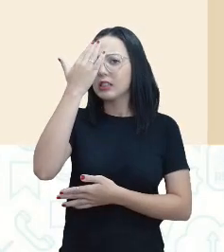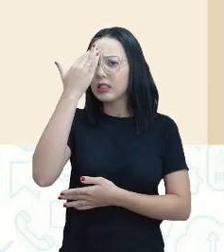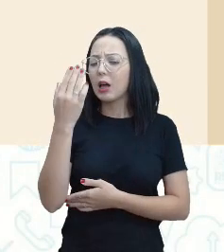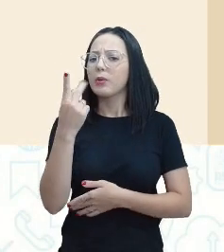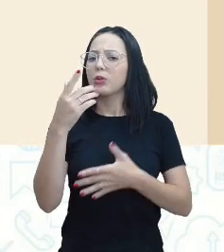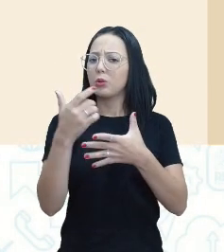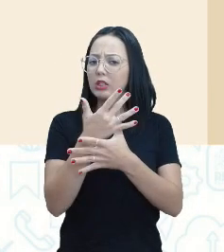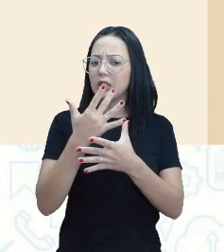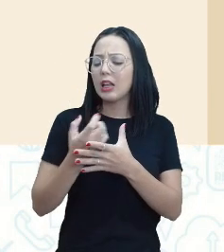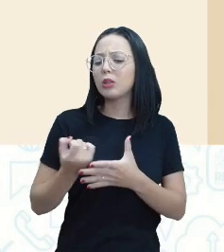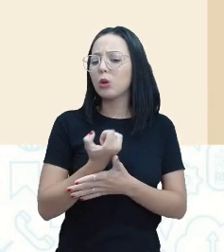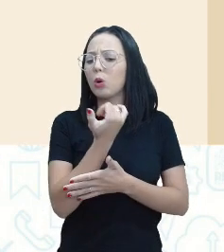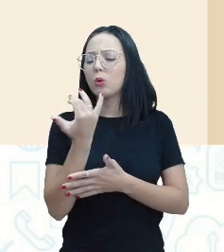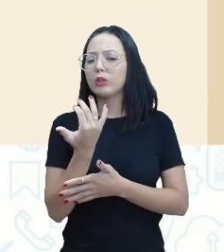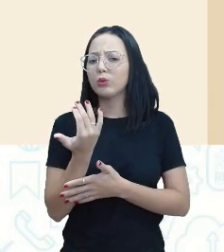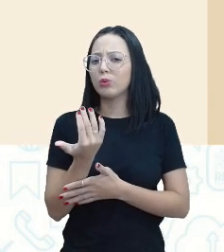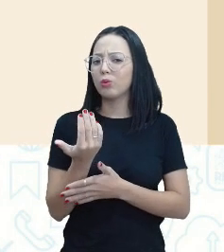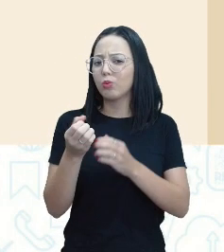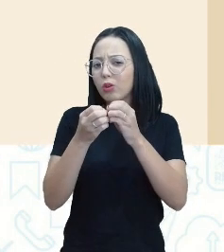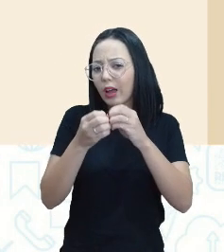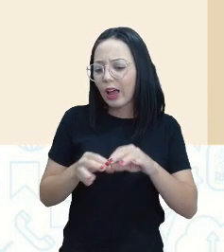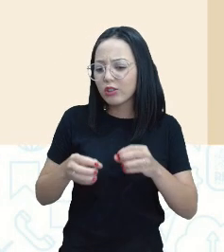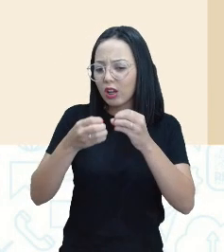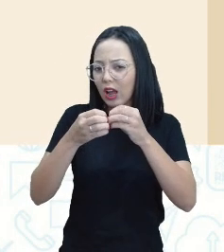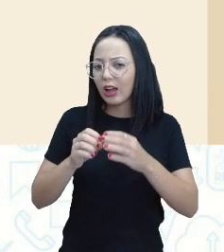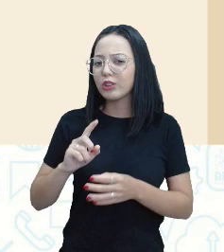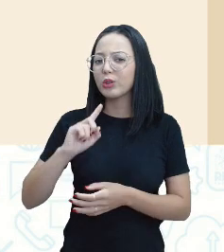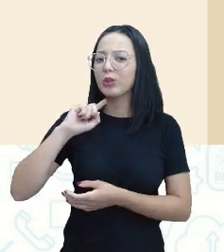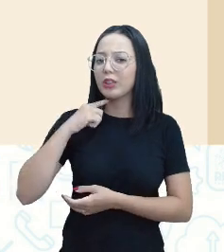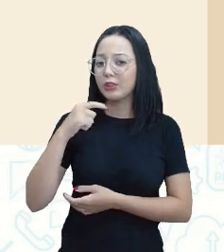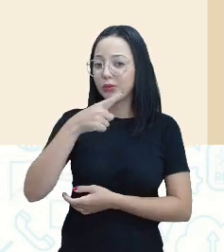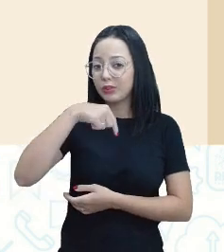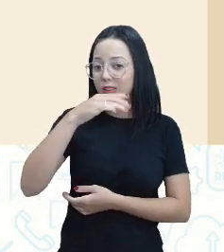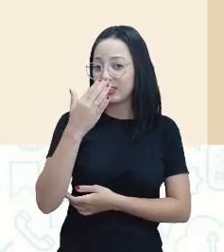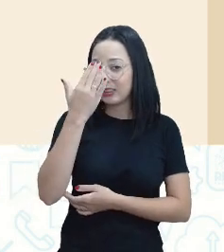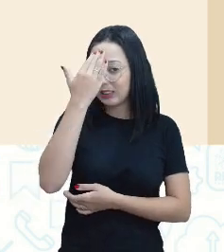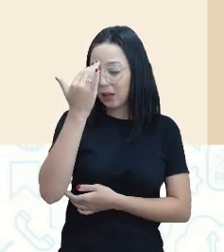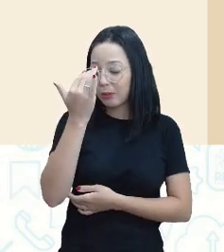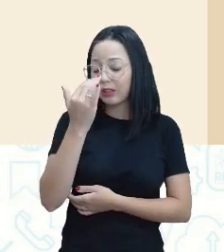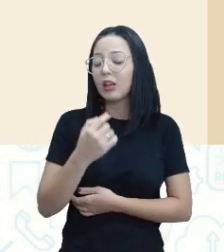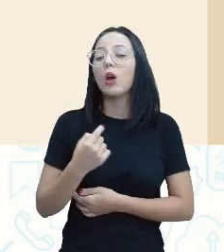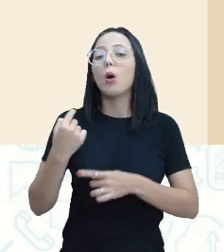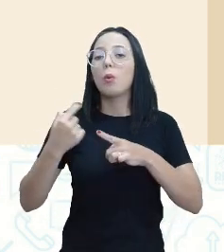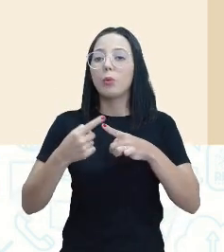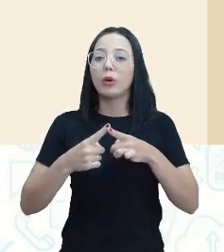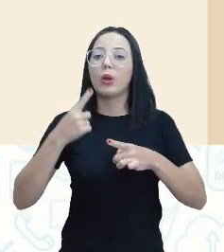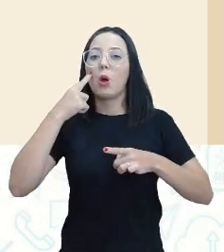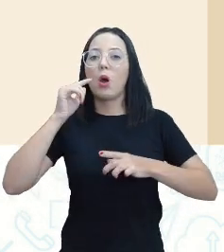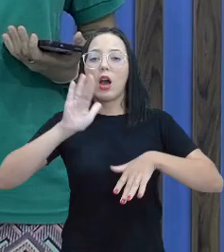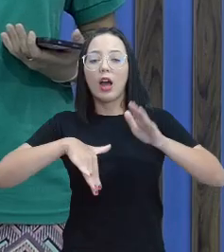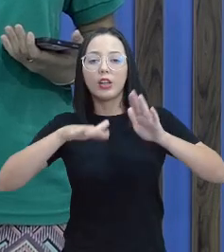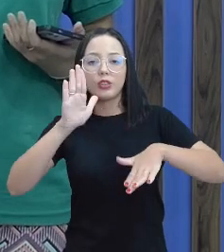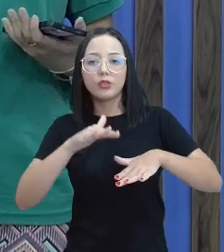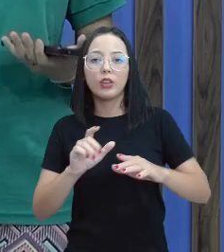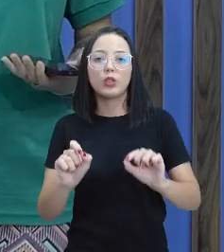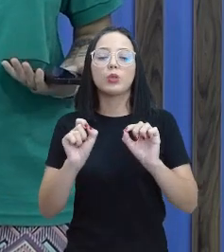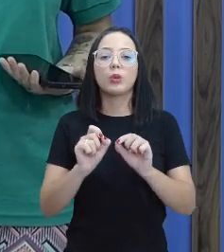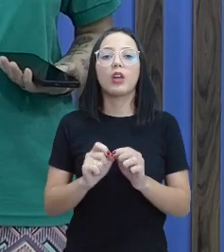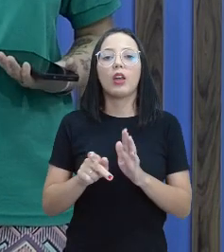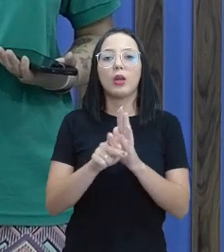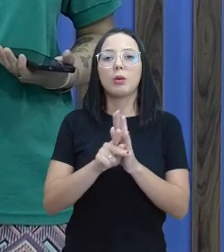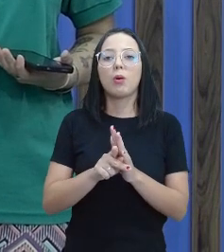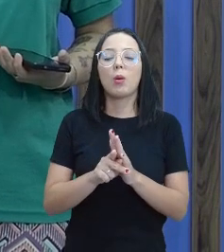a sua cidade gasta com lixo, né? A gente sabe que muitas vezes o gasto